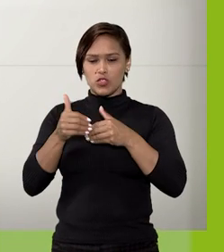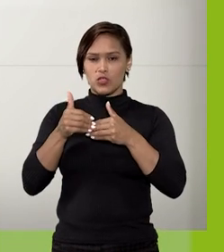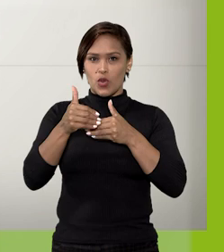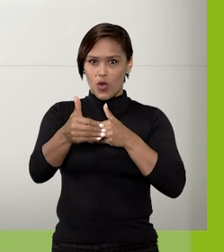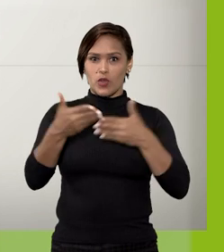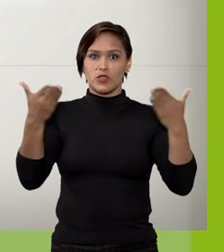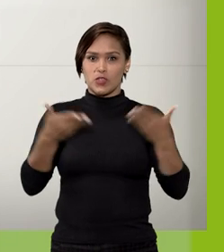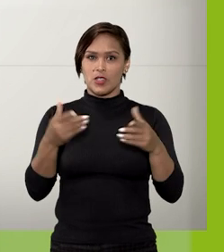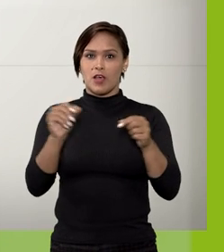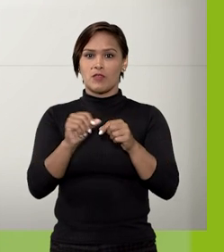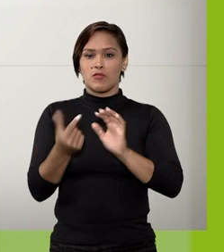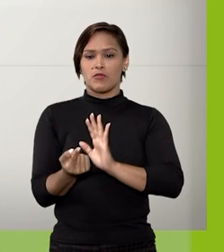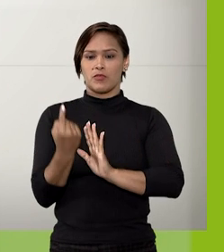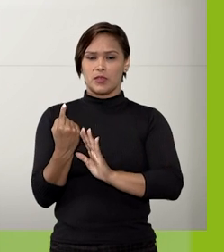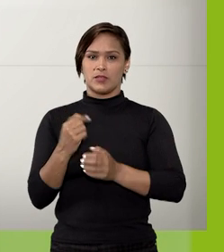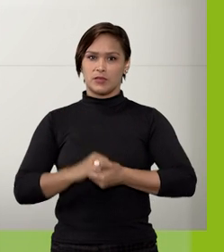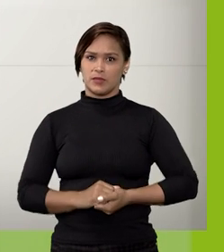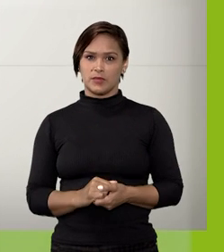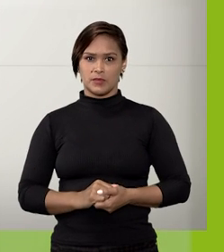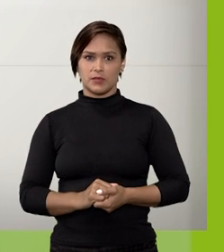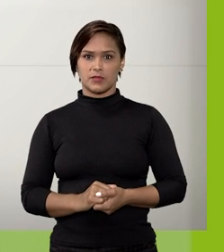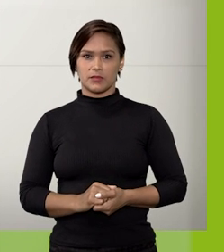o procedimento já realizado.